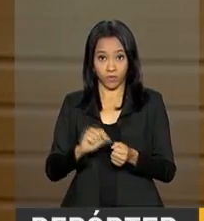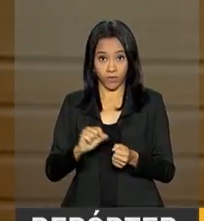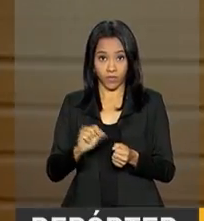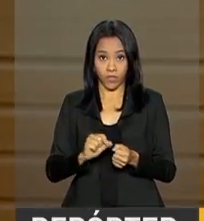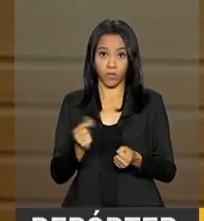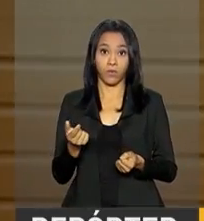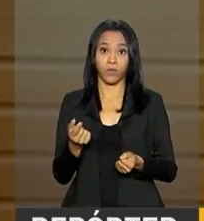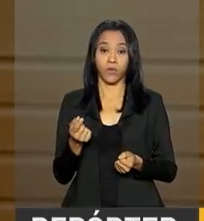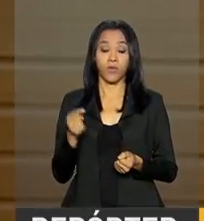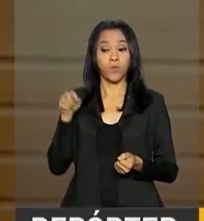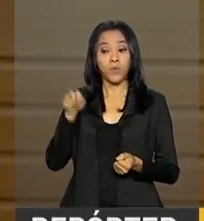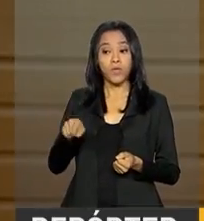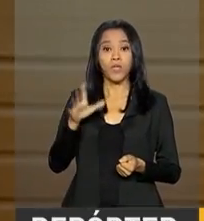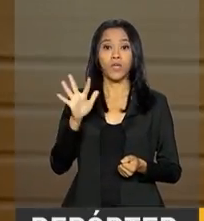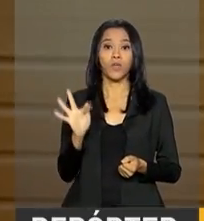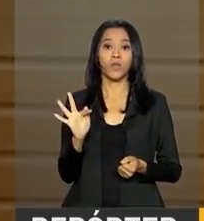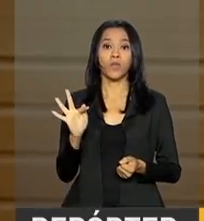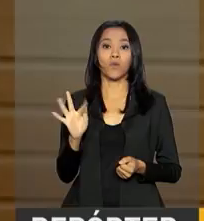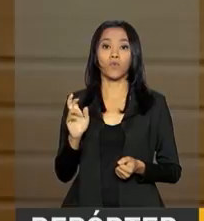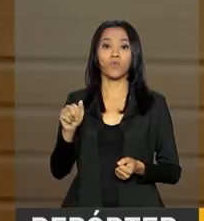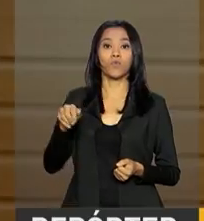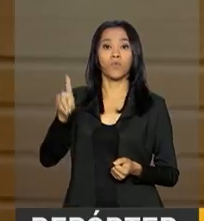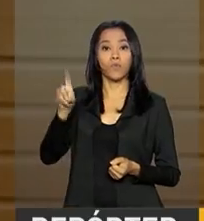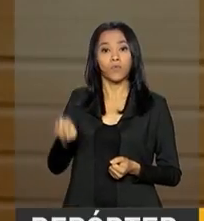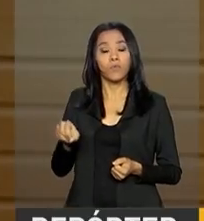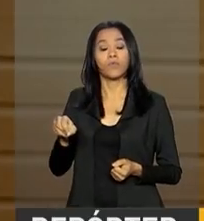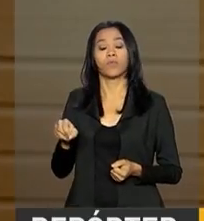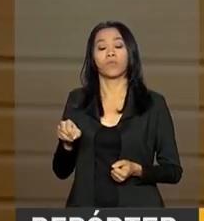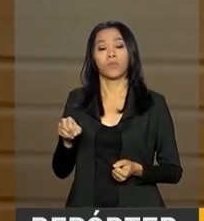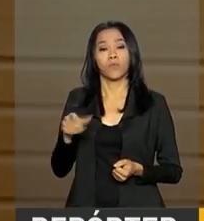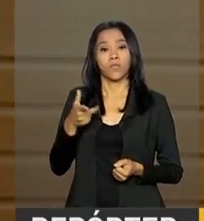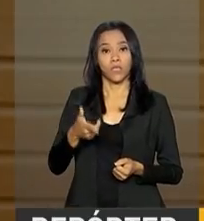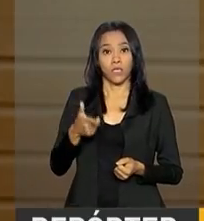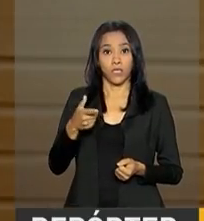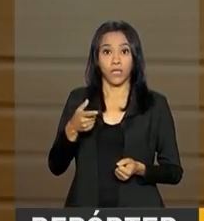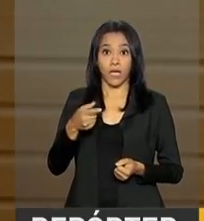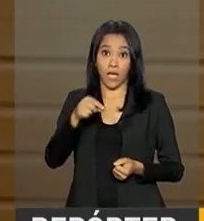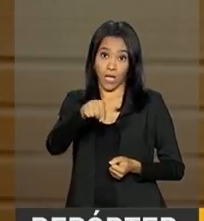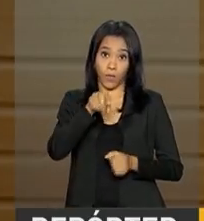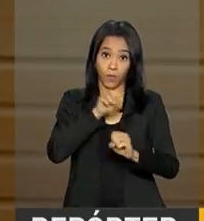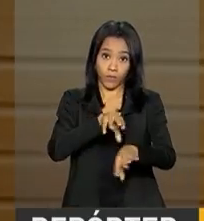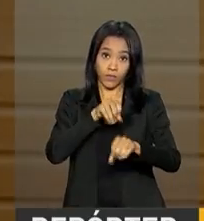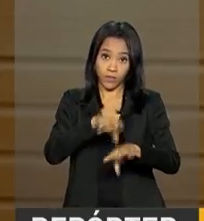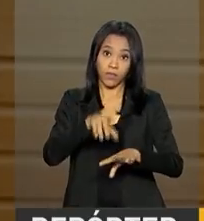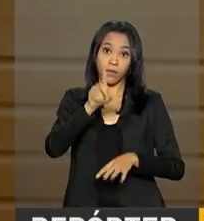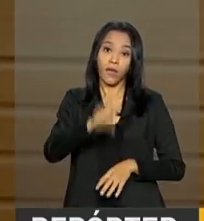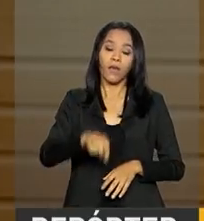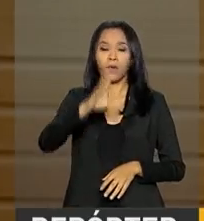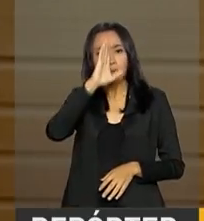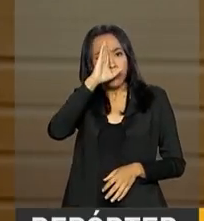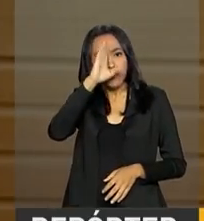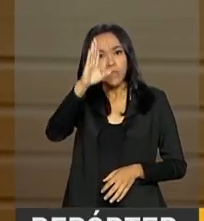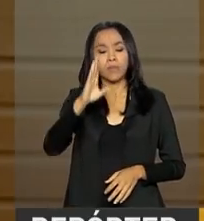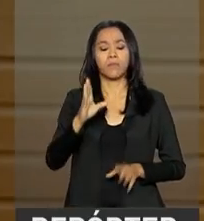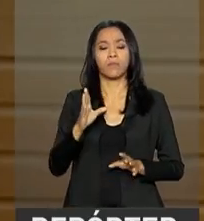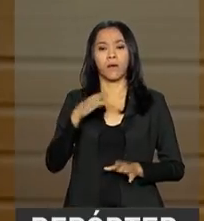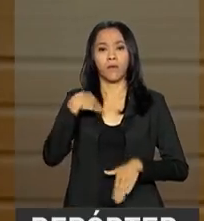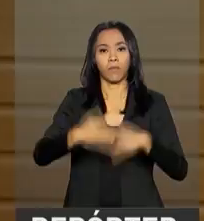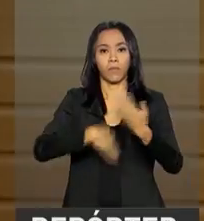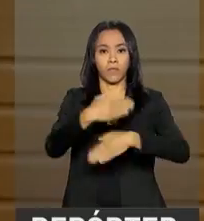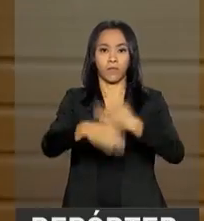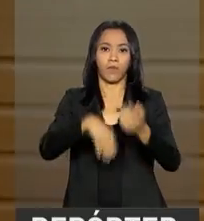os fundos enxerguem a educação como ponto central para o desenvolvimento da região